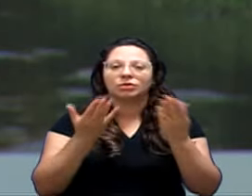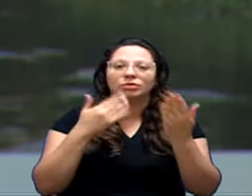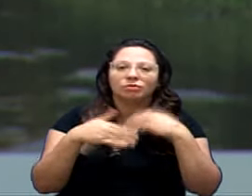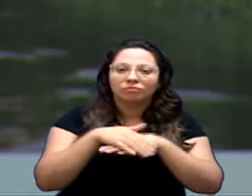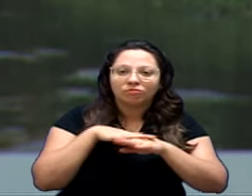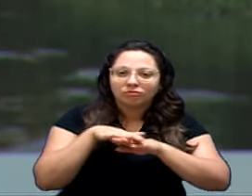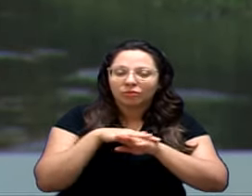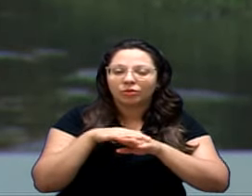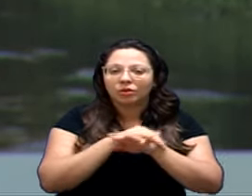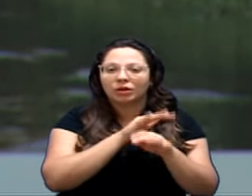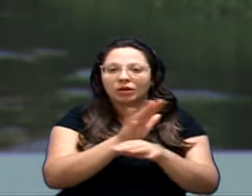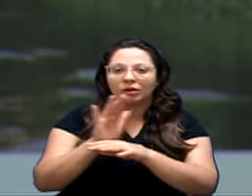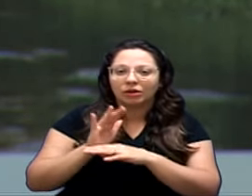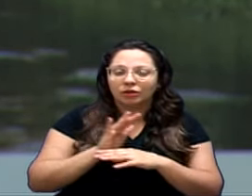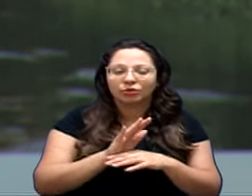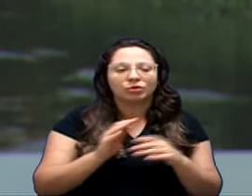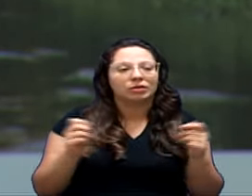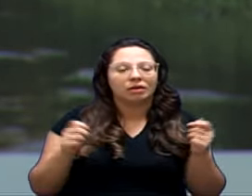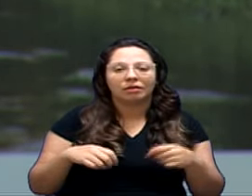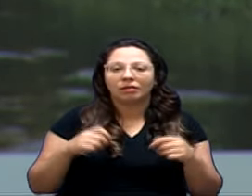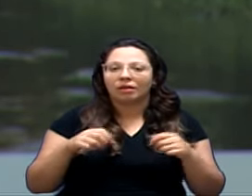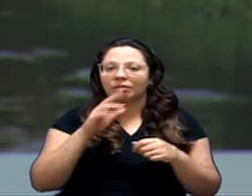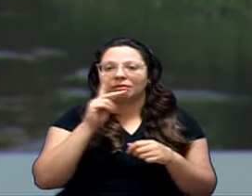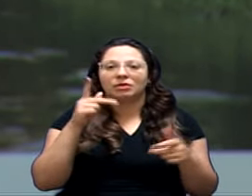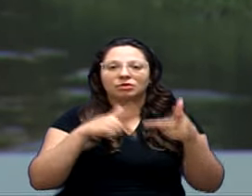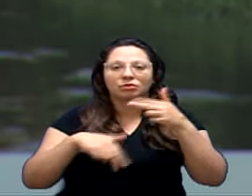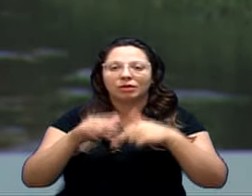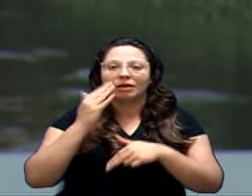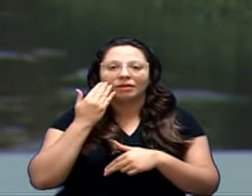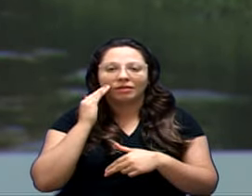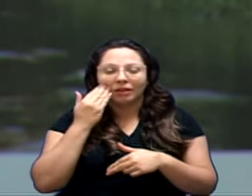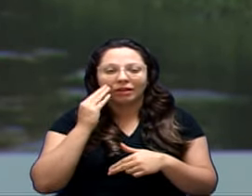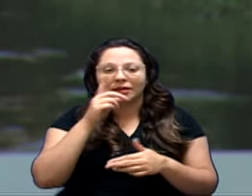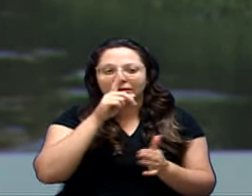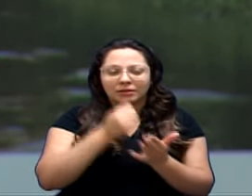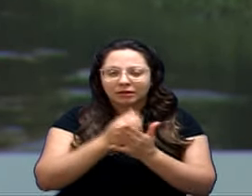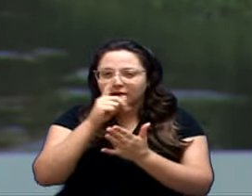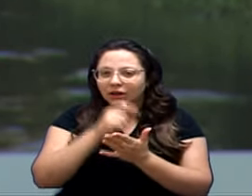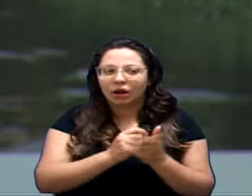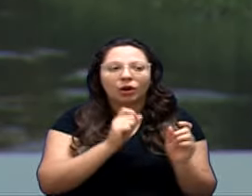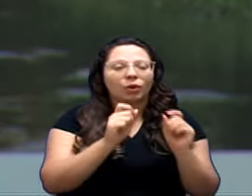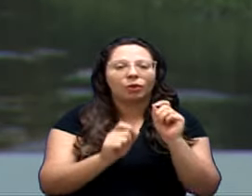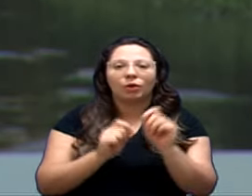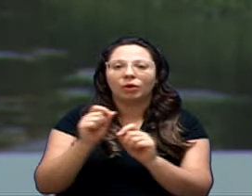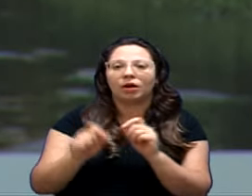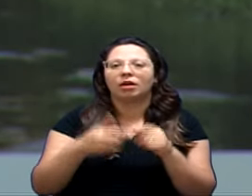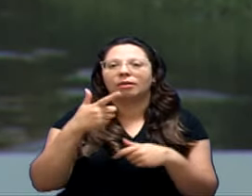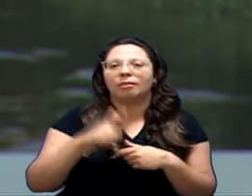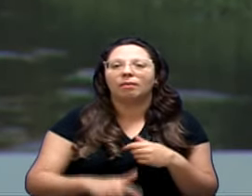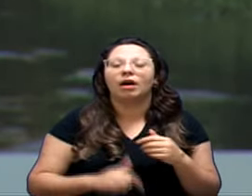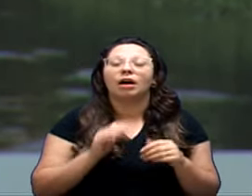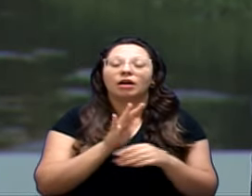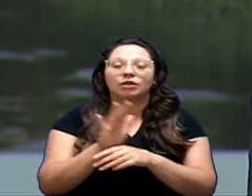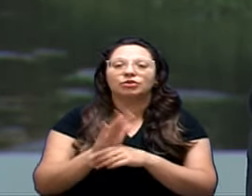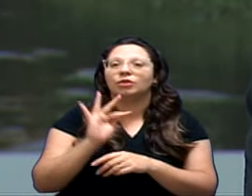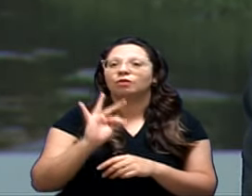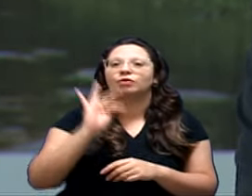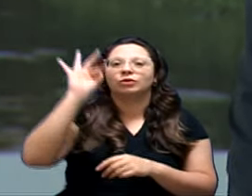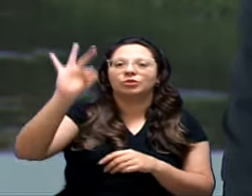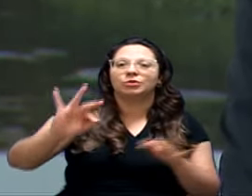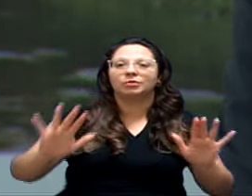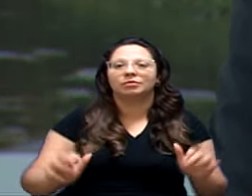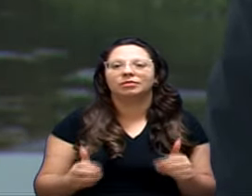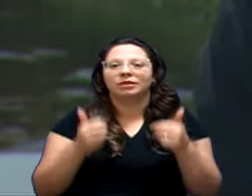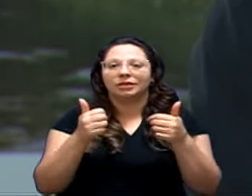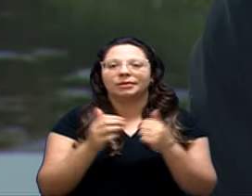envolvidos e os participantes podem entender melhor o impacto de cada decisão além de contribuir ativamente para um futuro melhor a